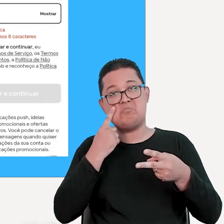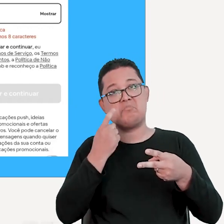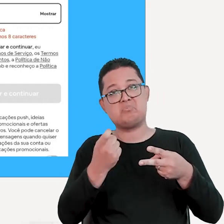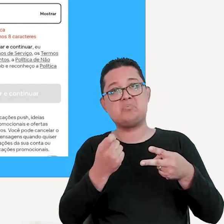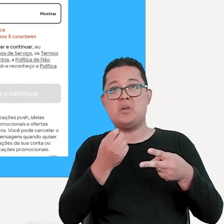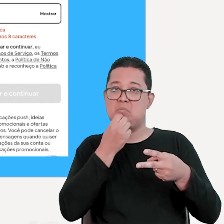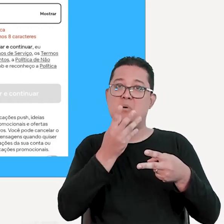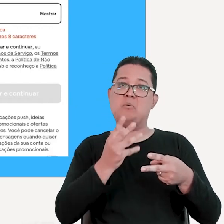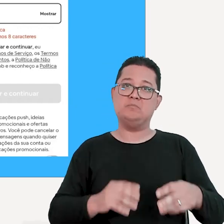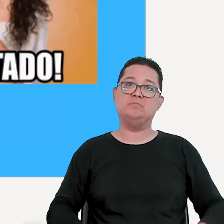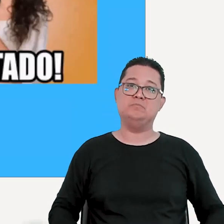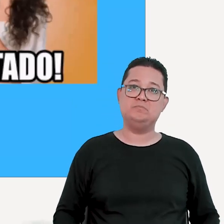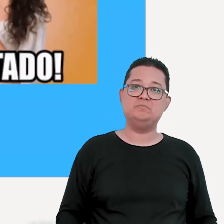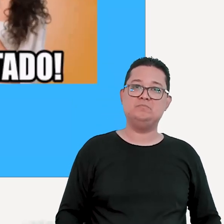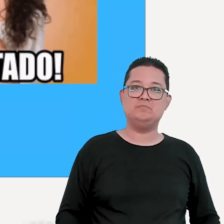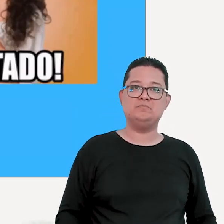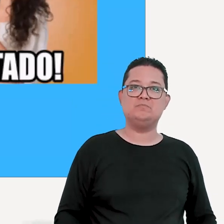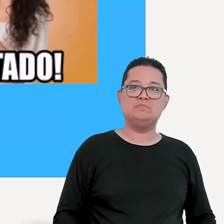achei muito interessante.